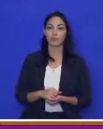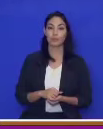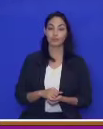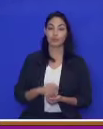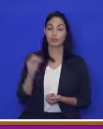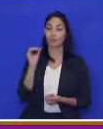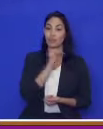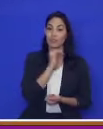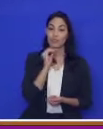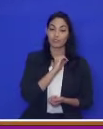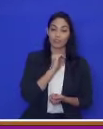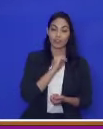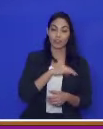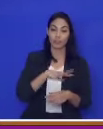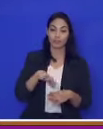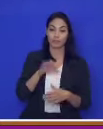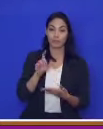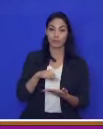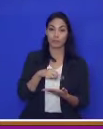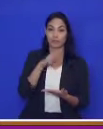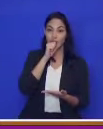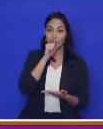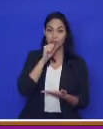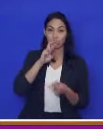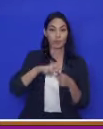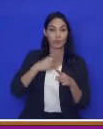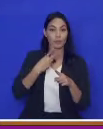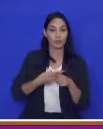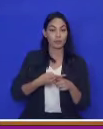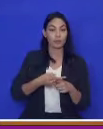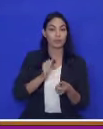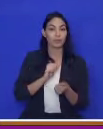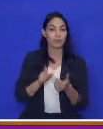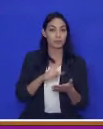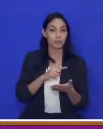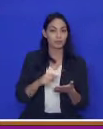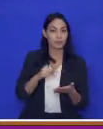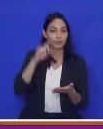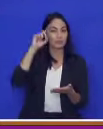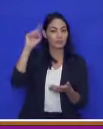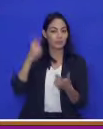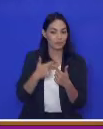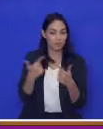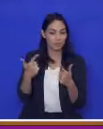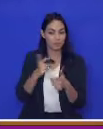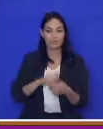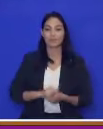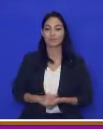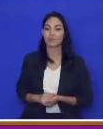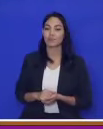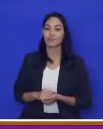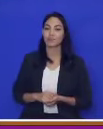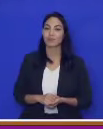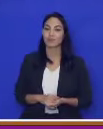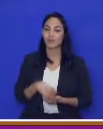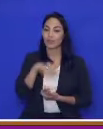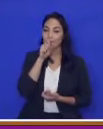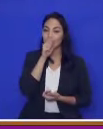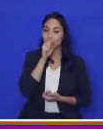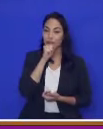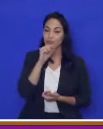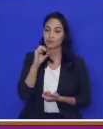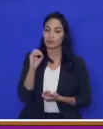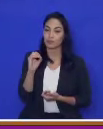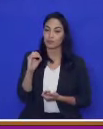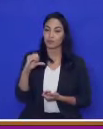Na sequência da Loto Fácil tem Loto Mania, tem Dupla Sena, tem Time Mania, tem Dia de Sorte. Bola laranja,